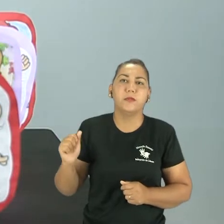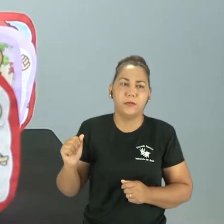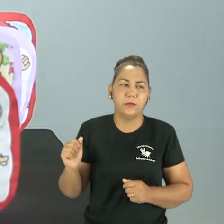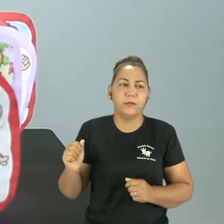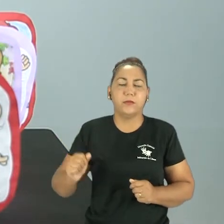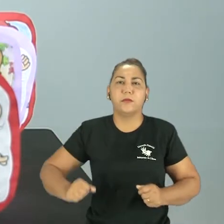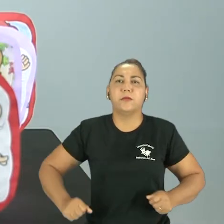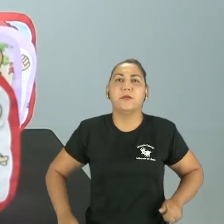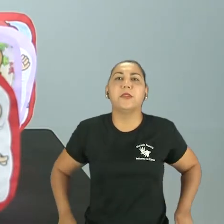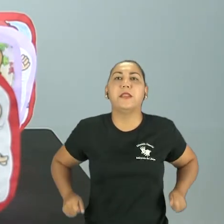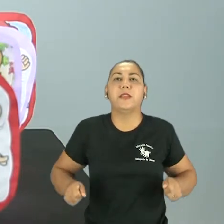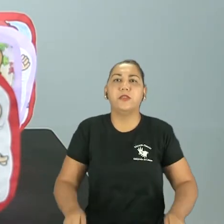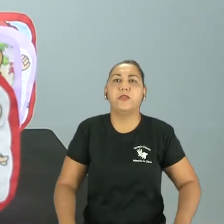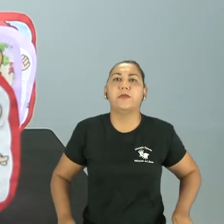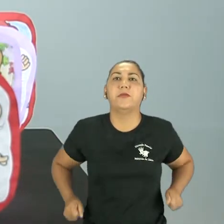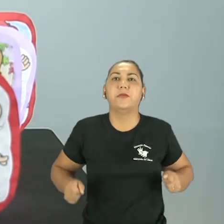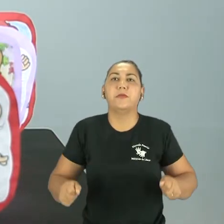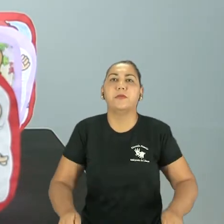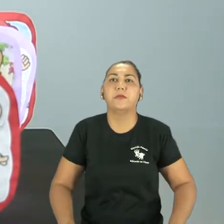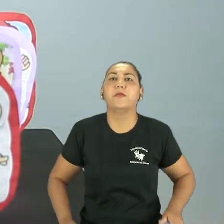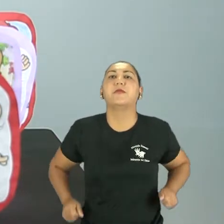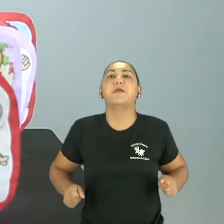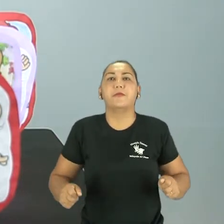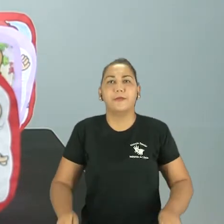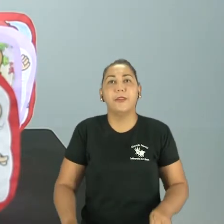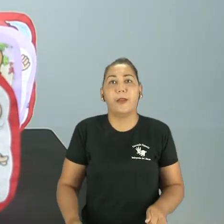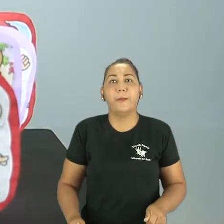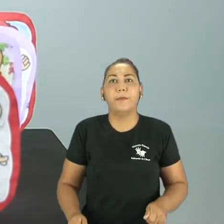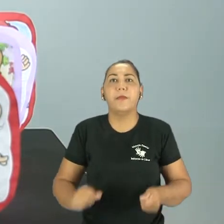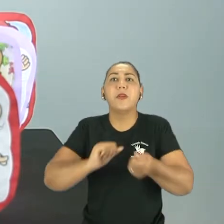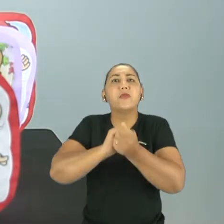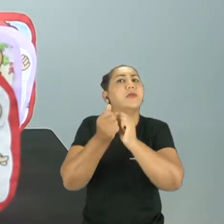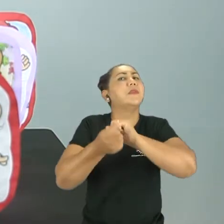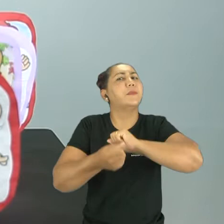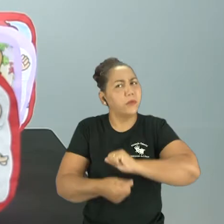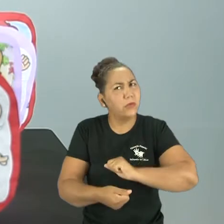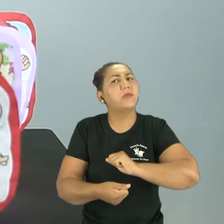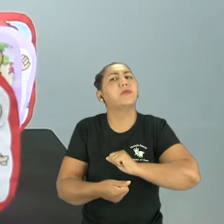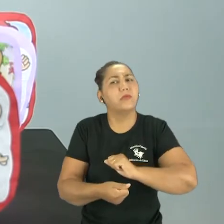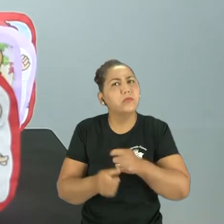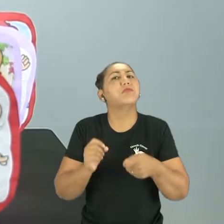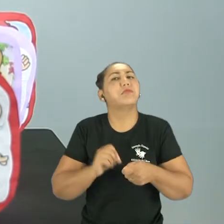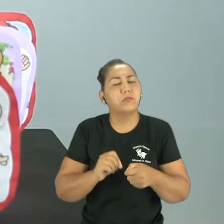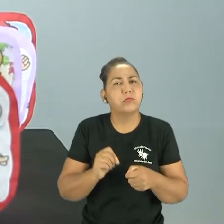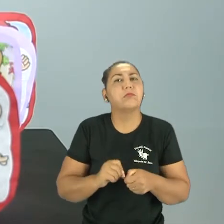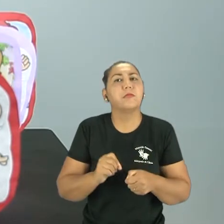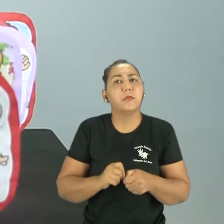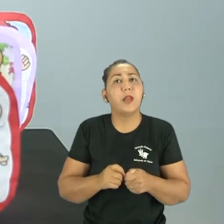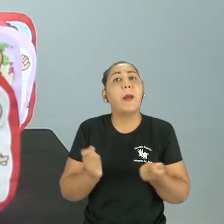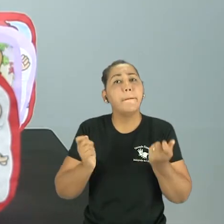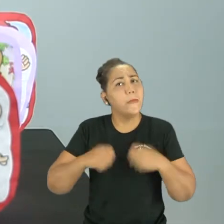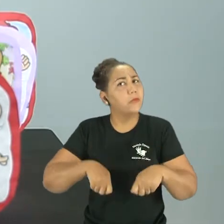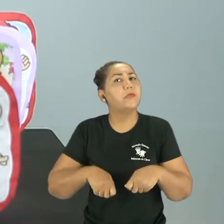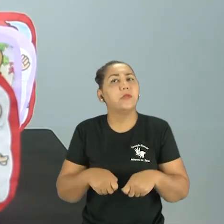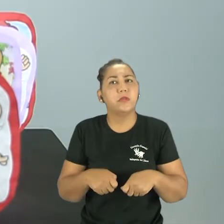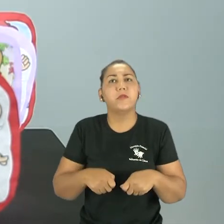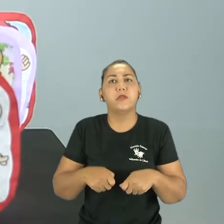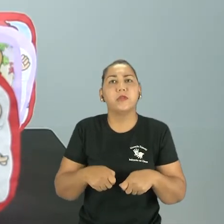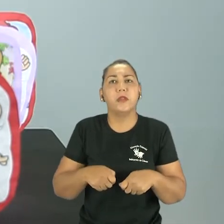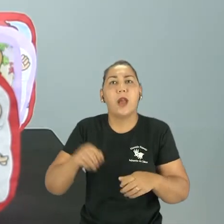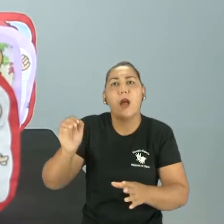esporte, ele faz o que os outros coleguinhas fazem diante das possibilidades dele. Ele